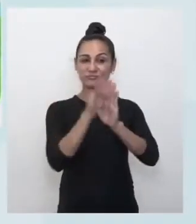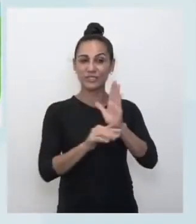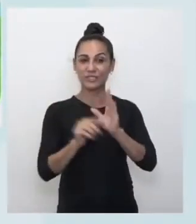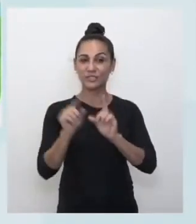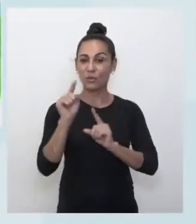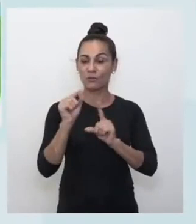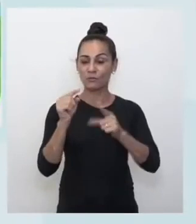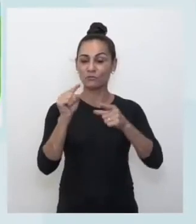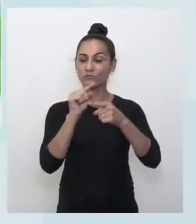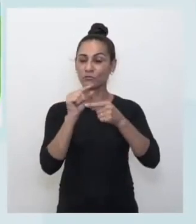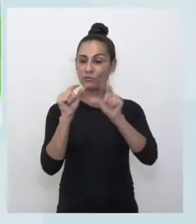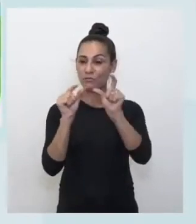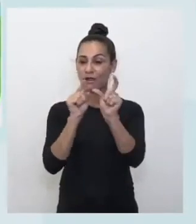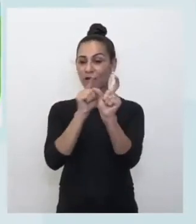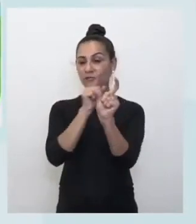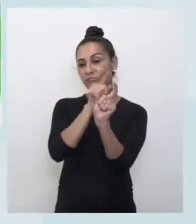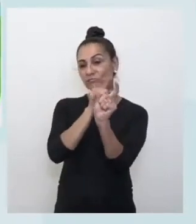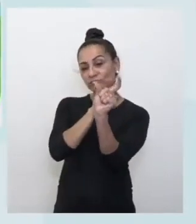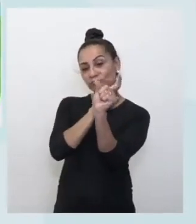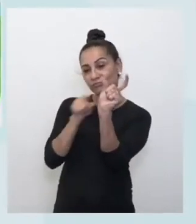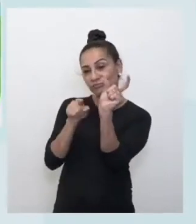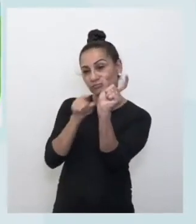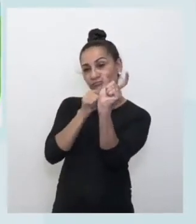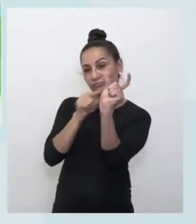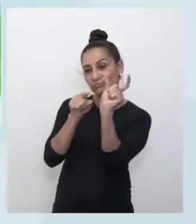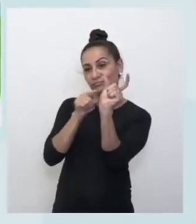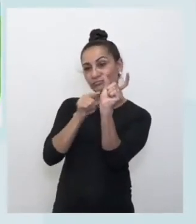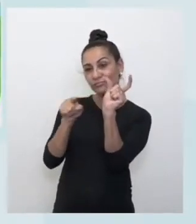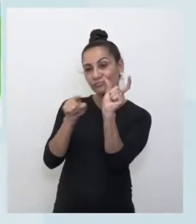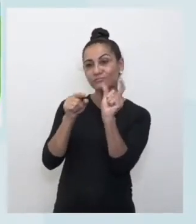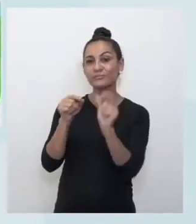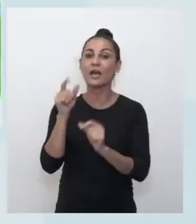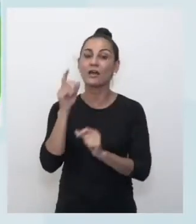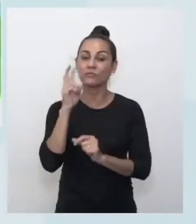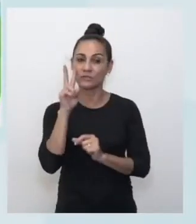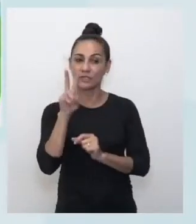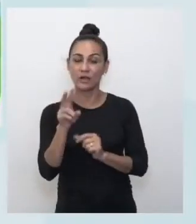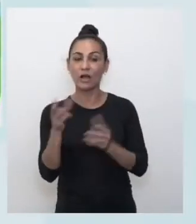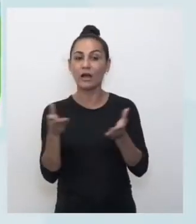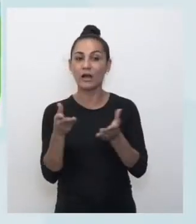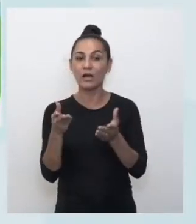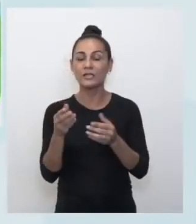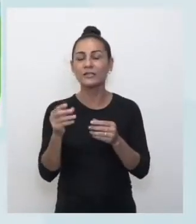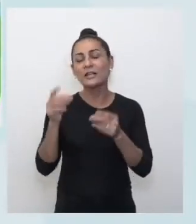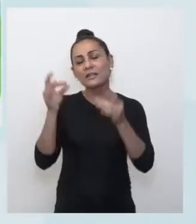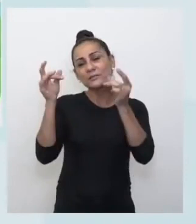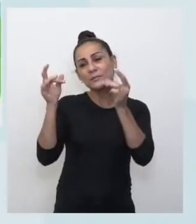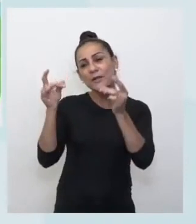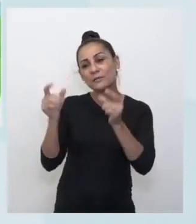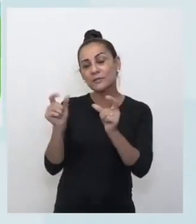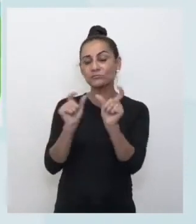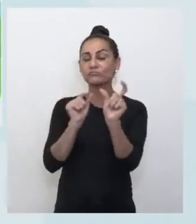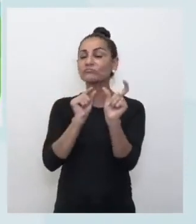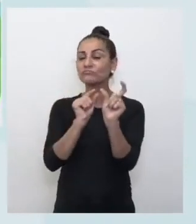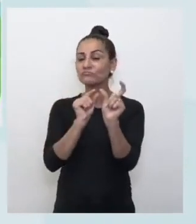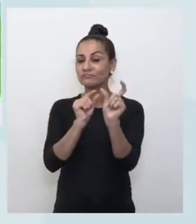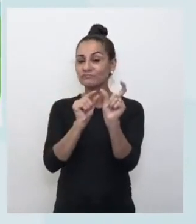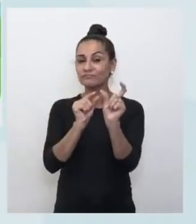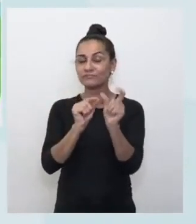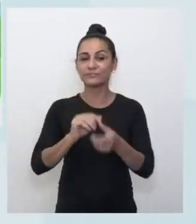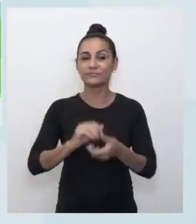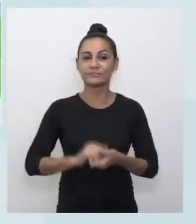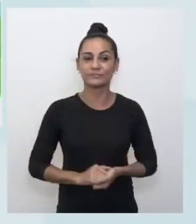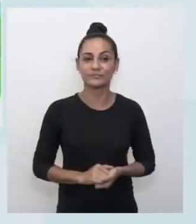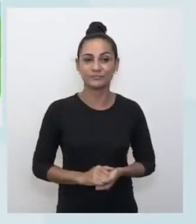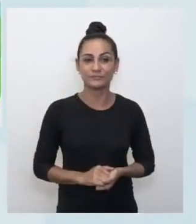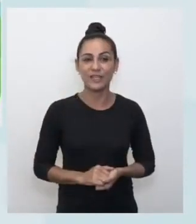vai trabalhar em cima dele agora, ok? Falando aí sobre essas pequenas palavrinhas. Então, Ed, vamos